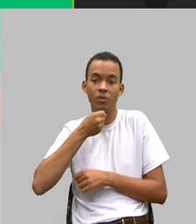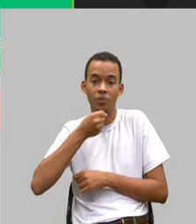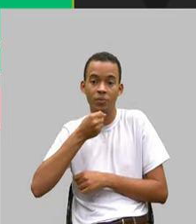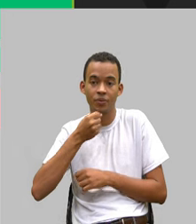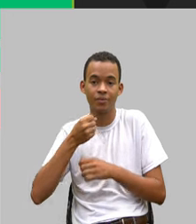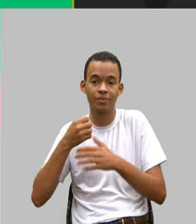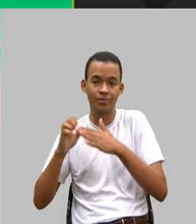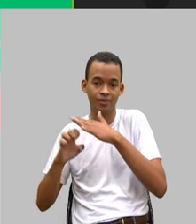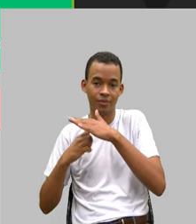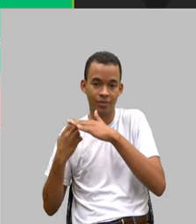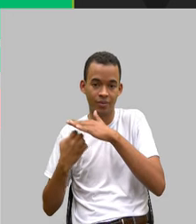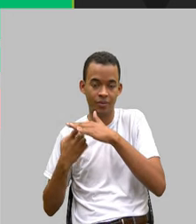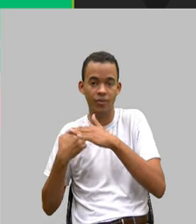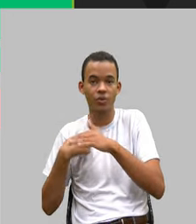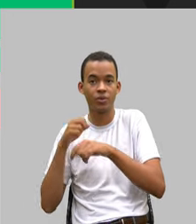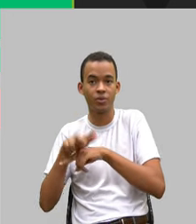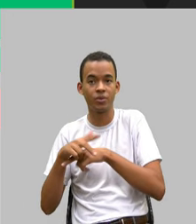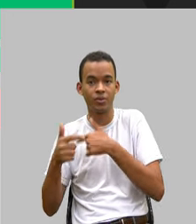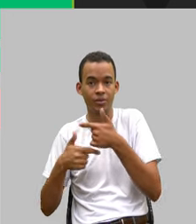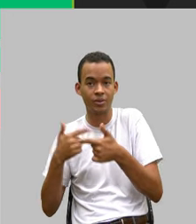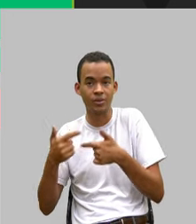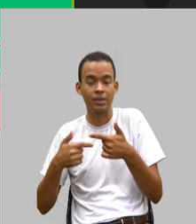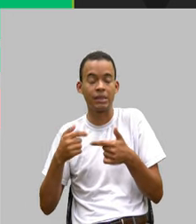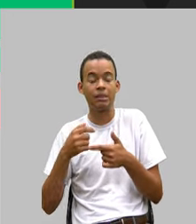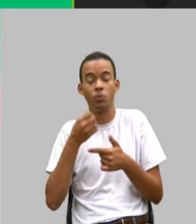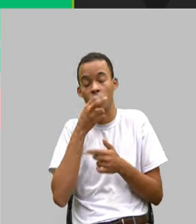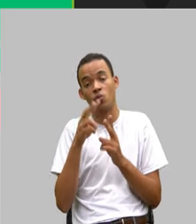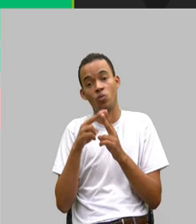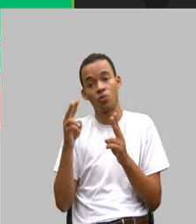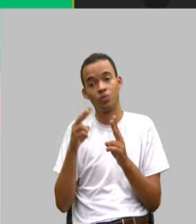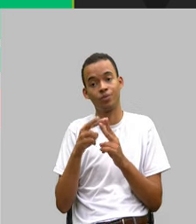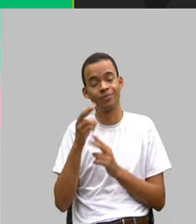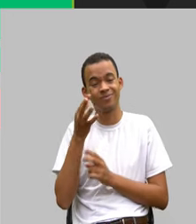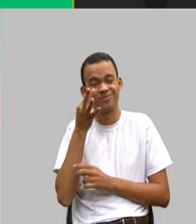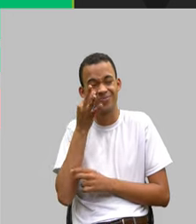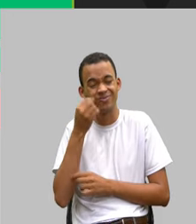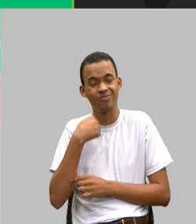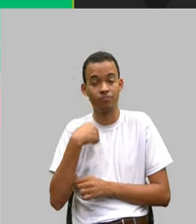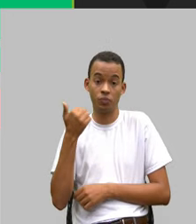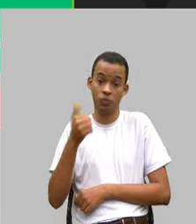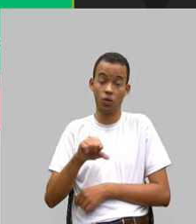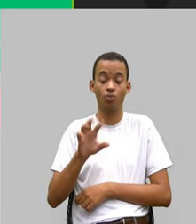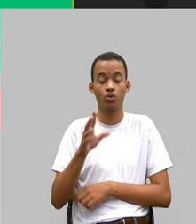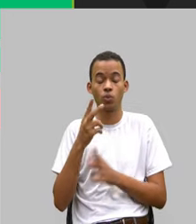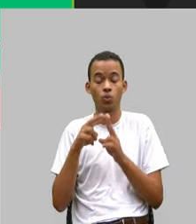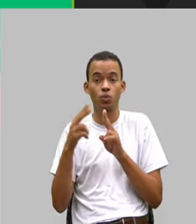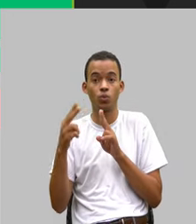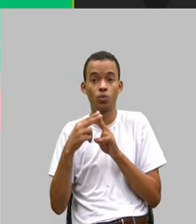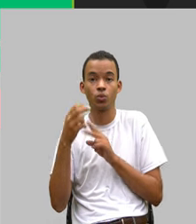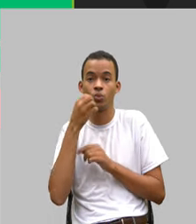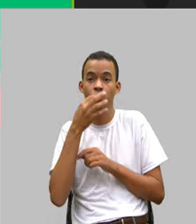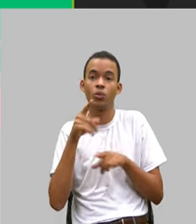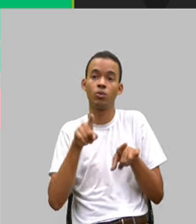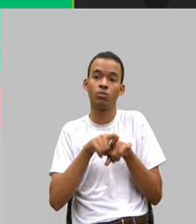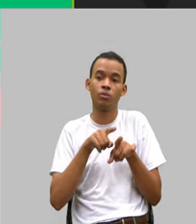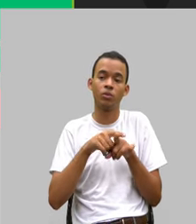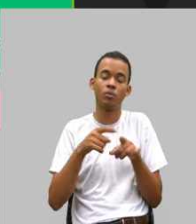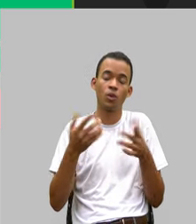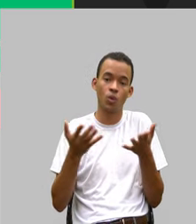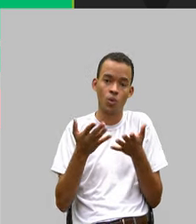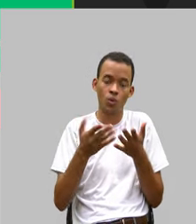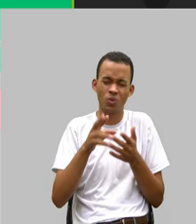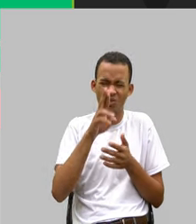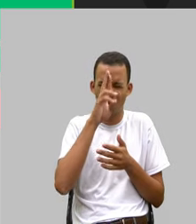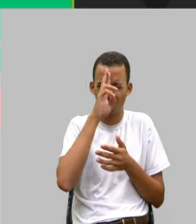fosse presencial teria ficado mais tenso E por acaso hoje na hora do almoço comecei a ficar meio ansioso sem nenhum motivo